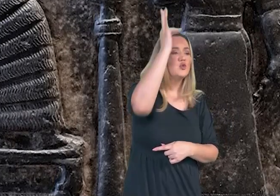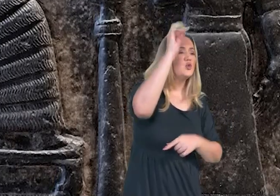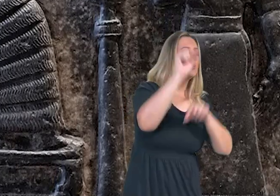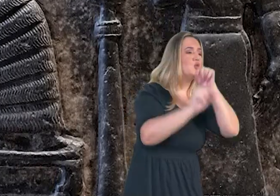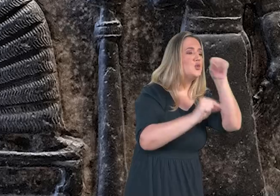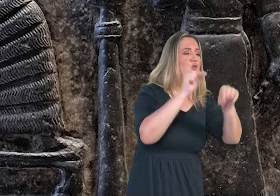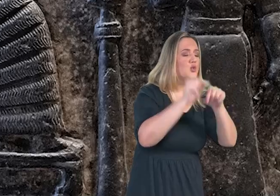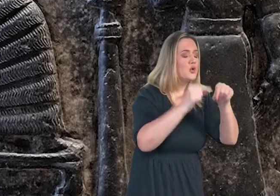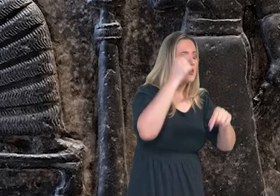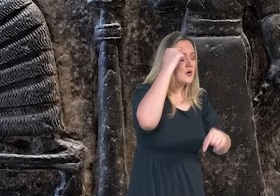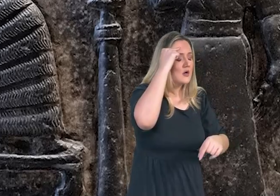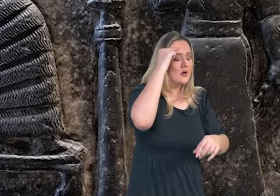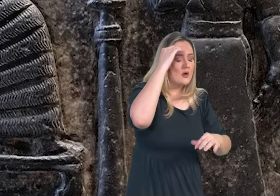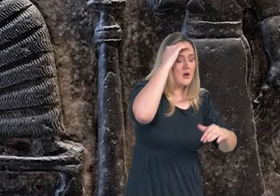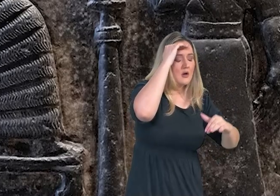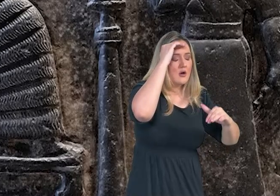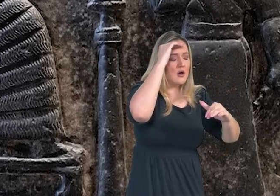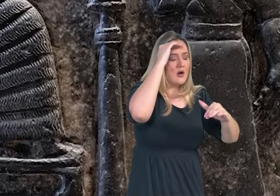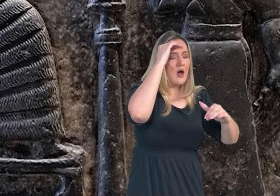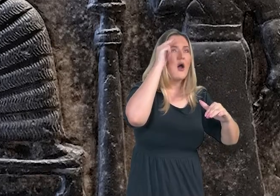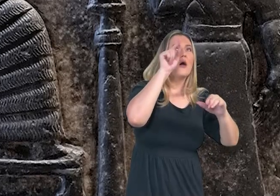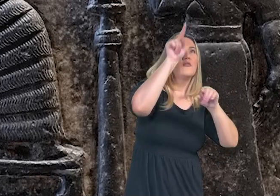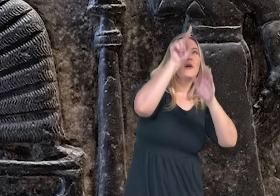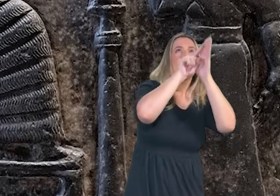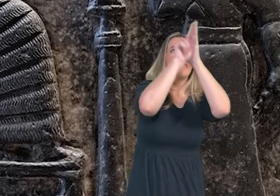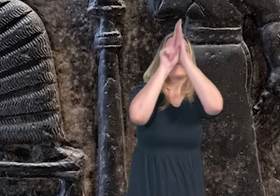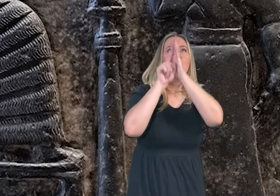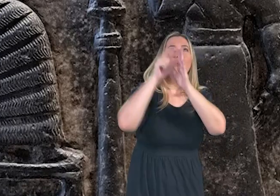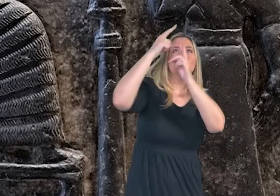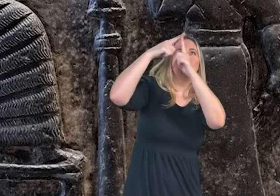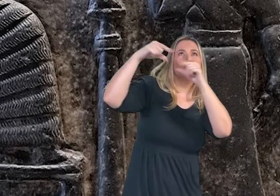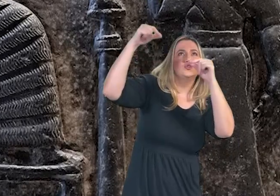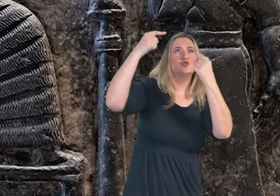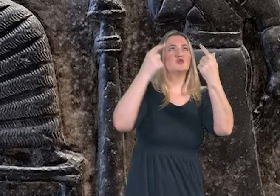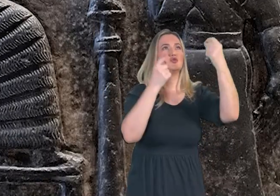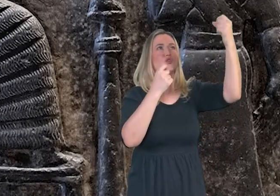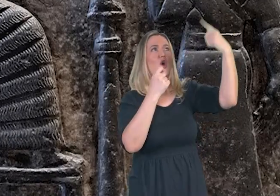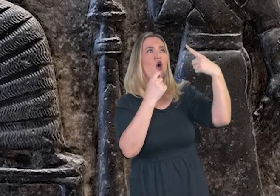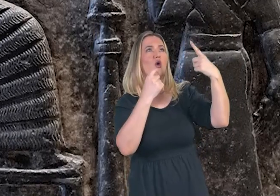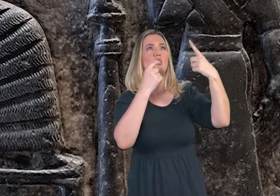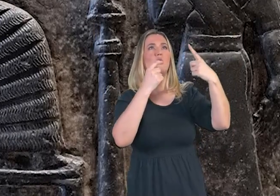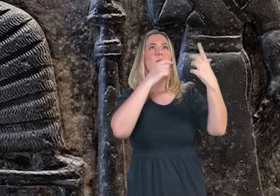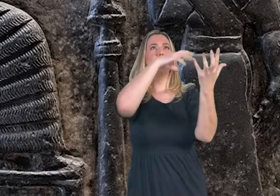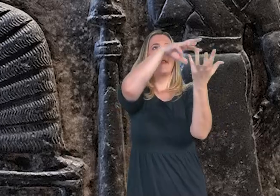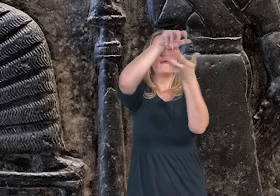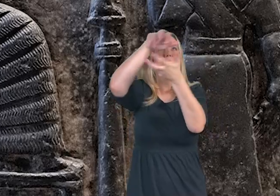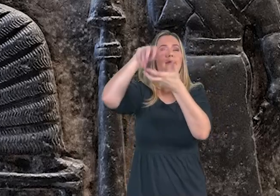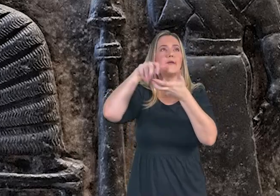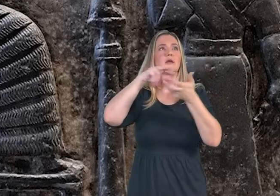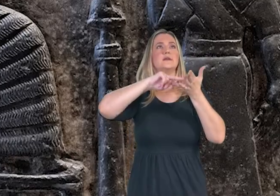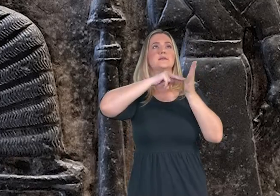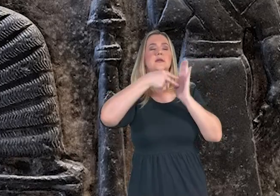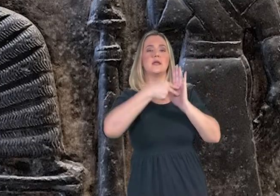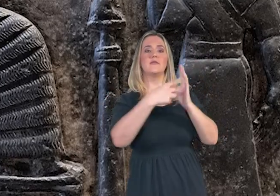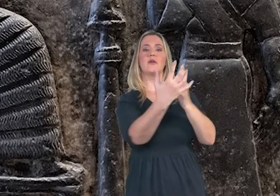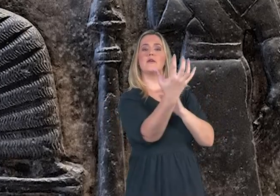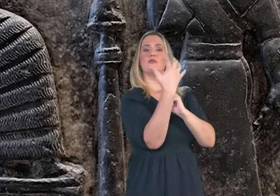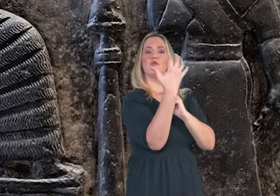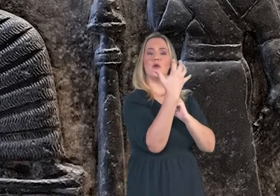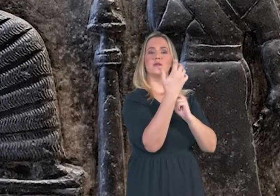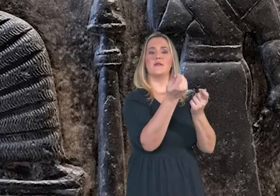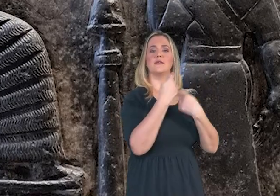posições relativas do Sol, da Lua e dos planetas no céu também tinham uma influência nos indivíduos aqui na Terra e nos